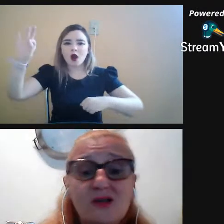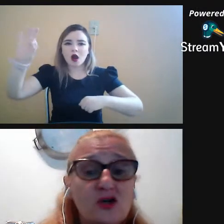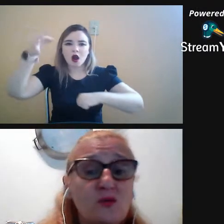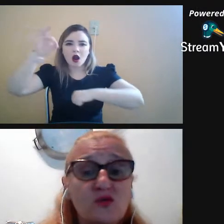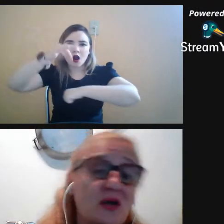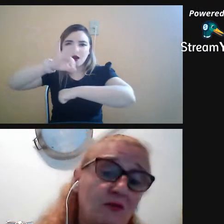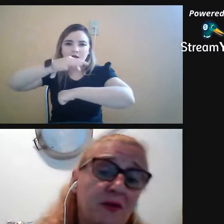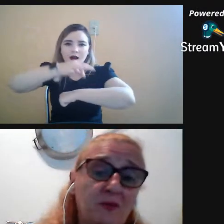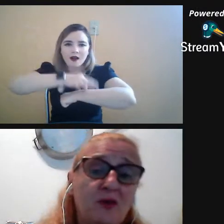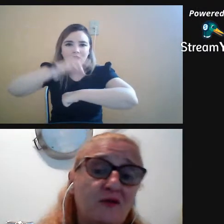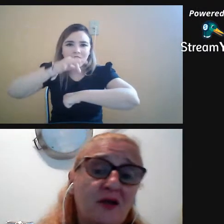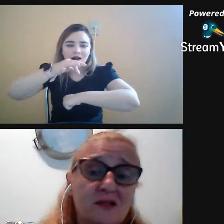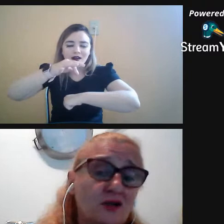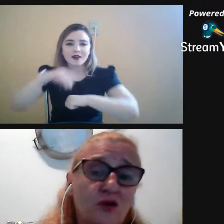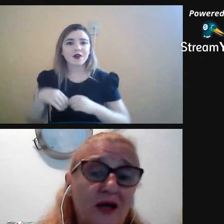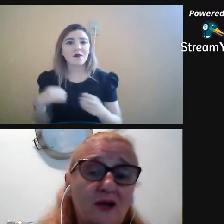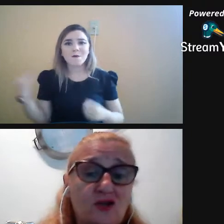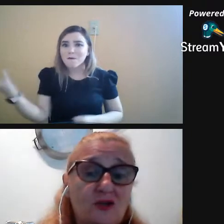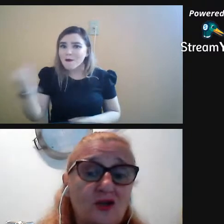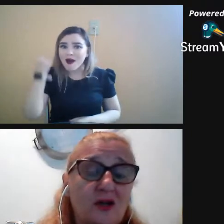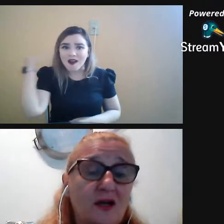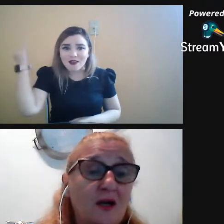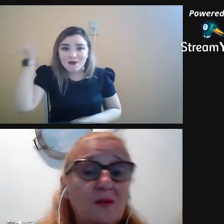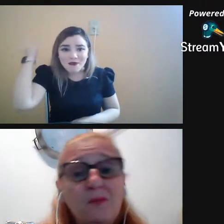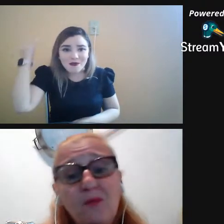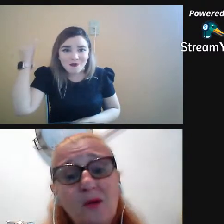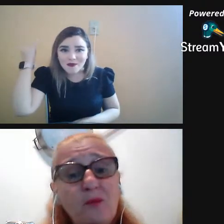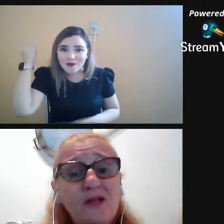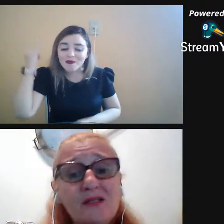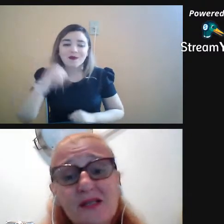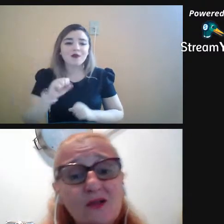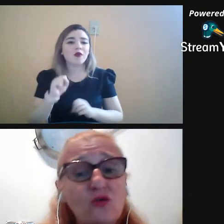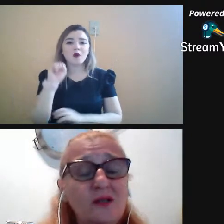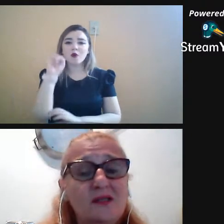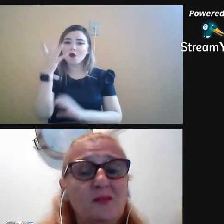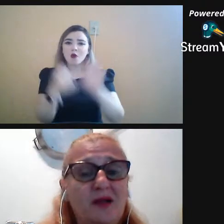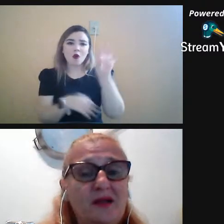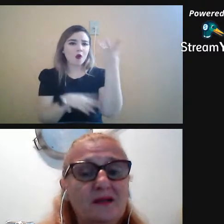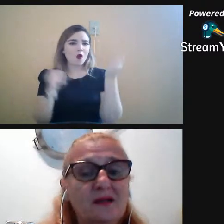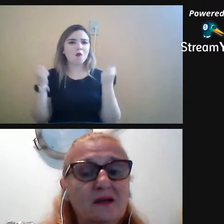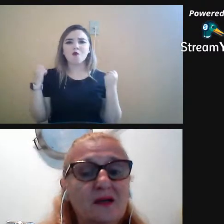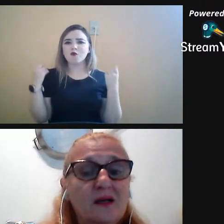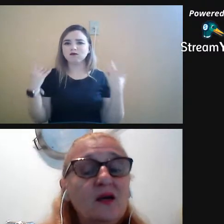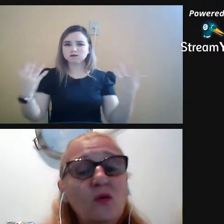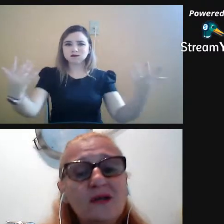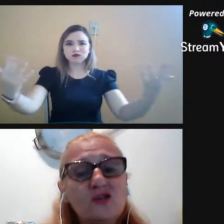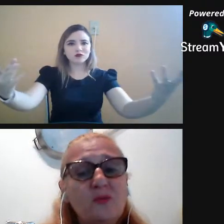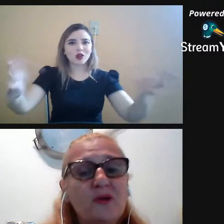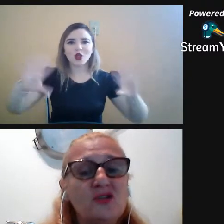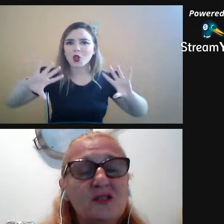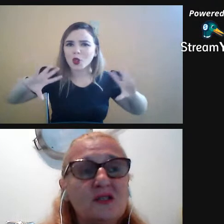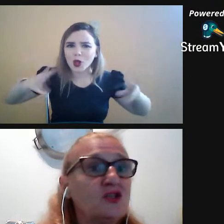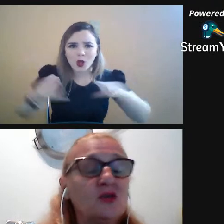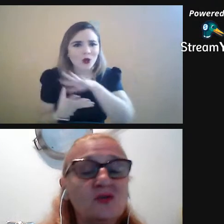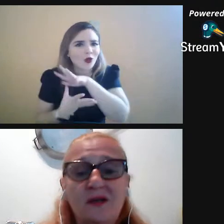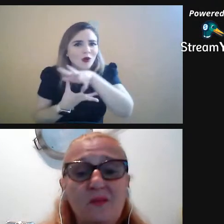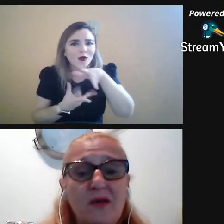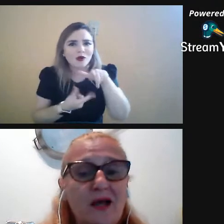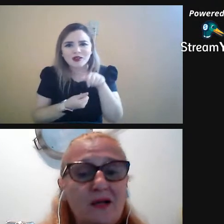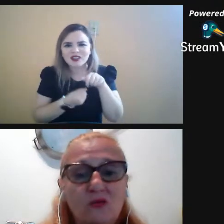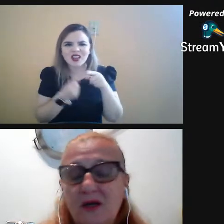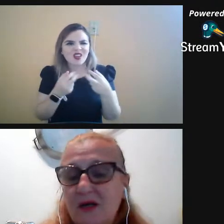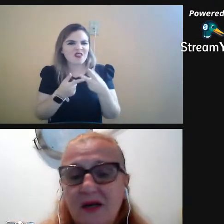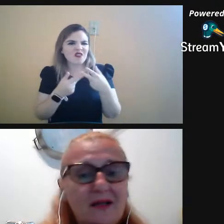pessoa mais responsável para a proliferação das florestas, para polinizar todo esse planeta. E com esses pesticidas que estão